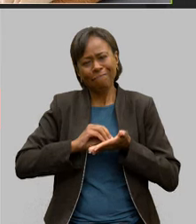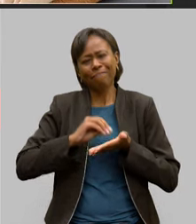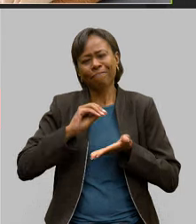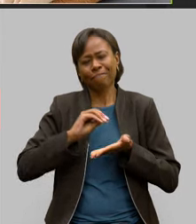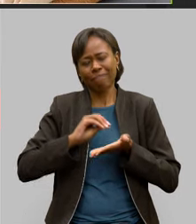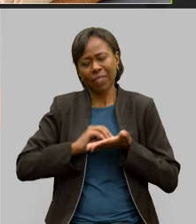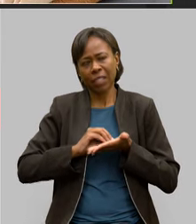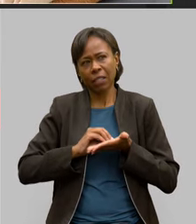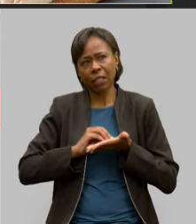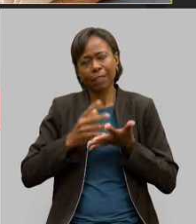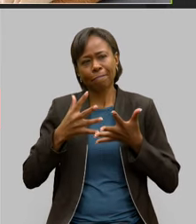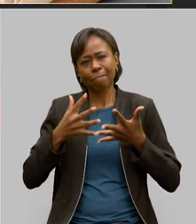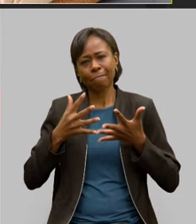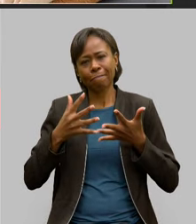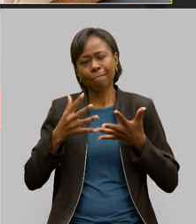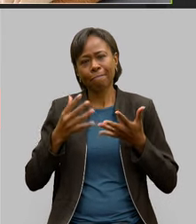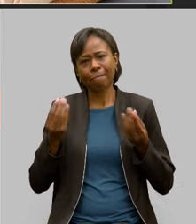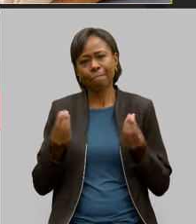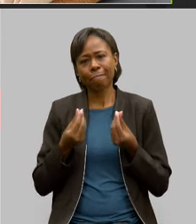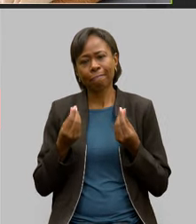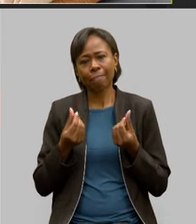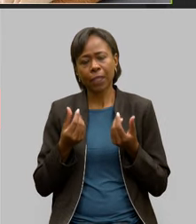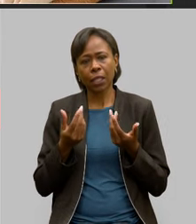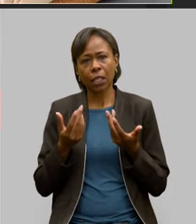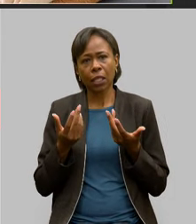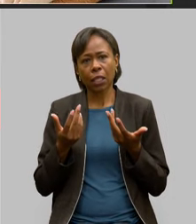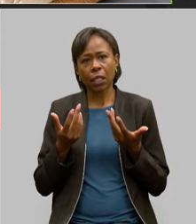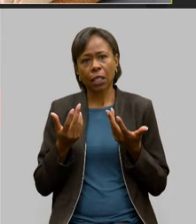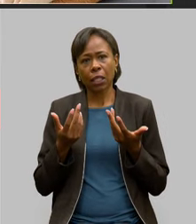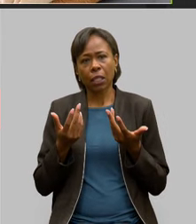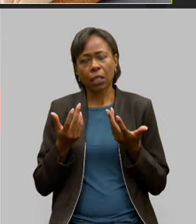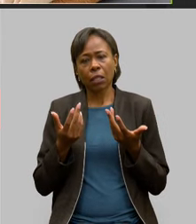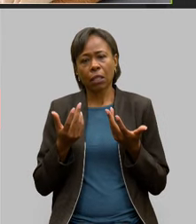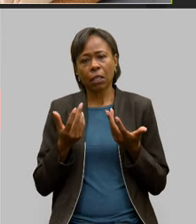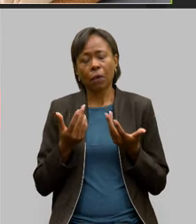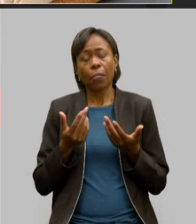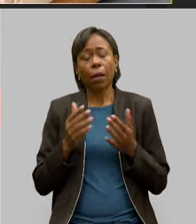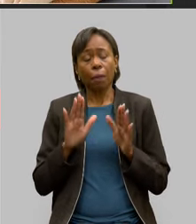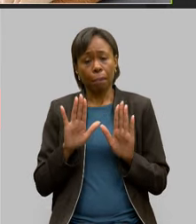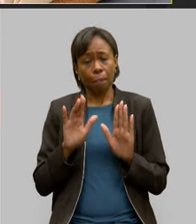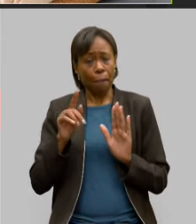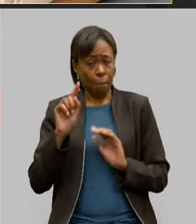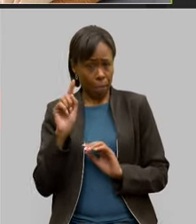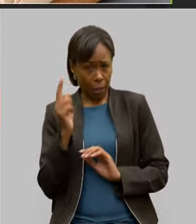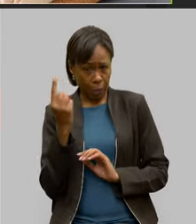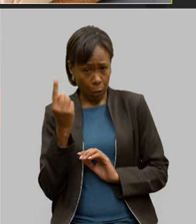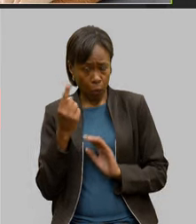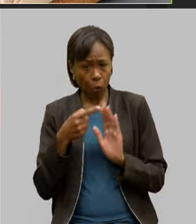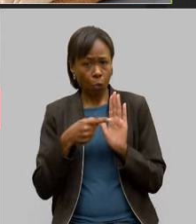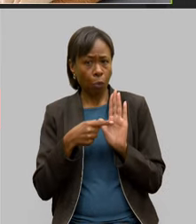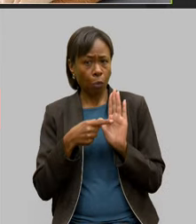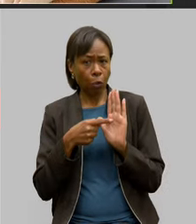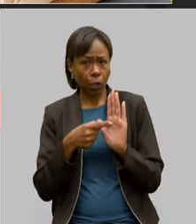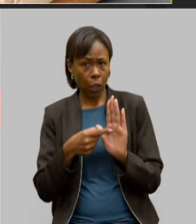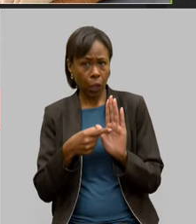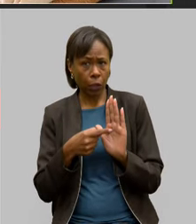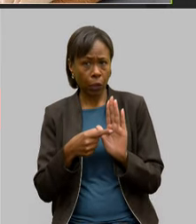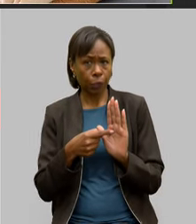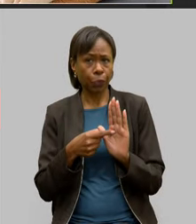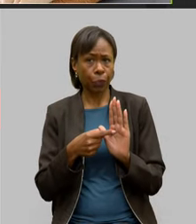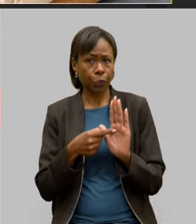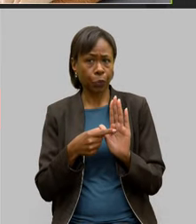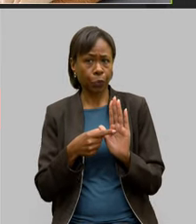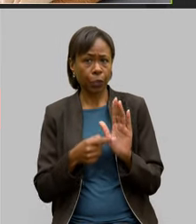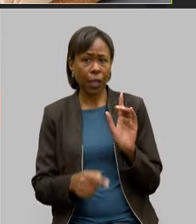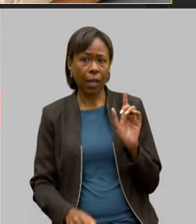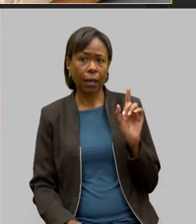criminoso Tudo bem então aí eu estou mostrando para vocês primeiro agora somente cânhamo vejam que